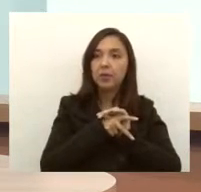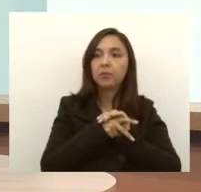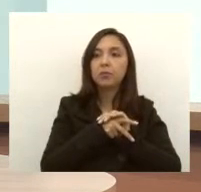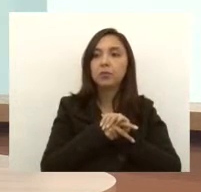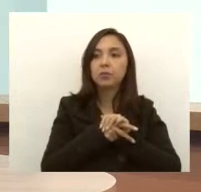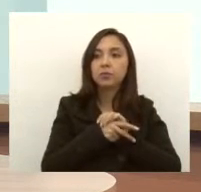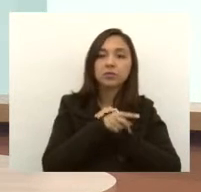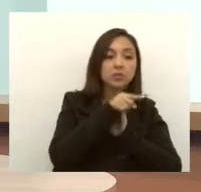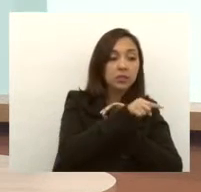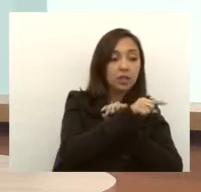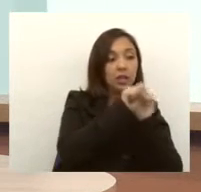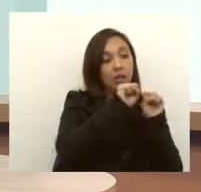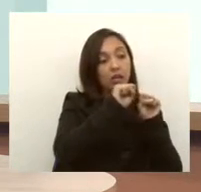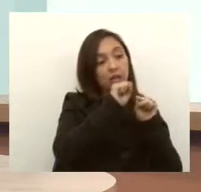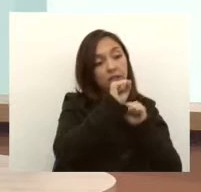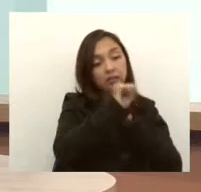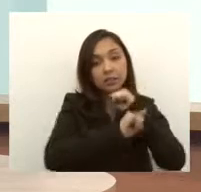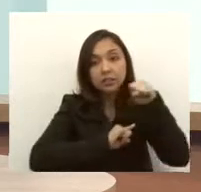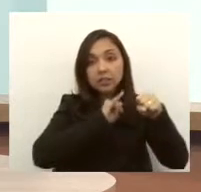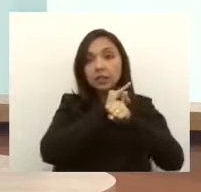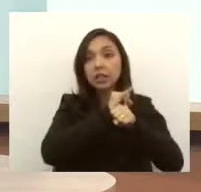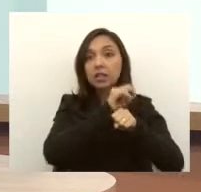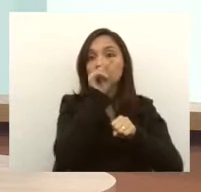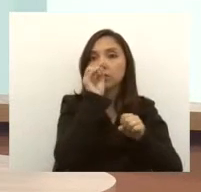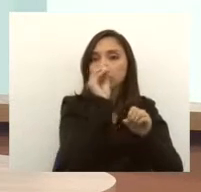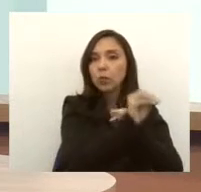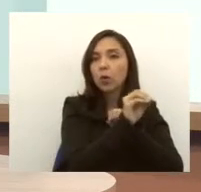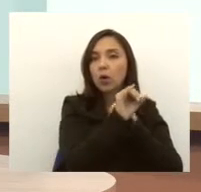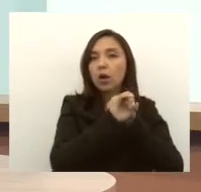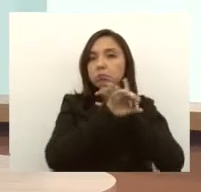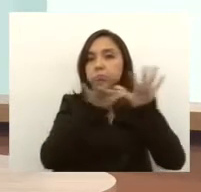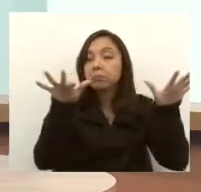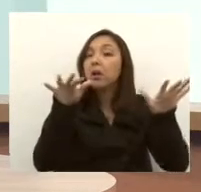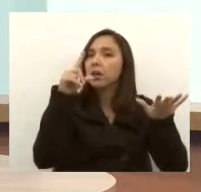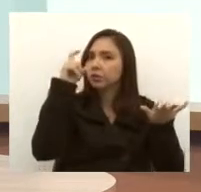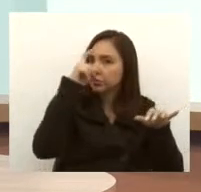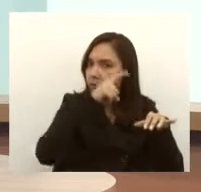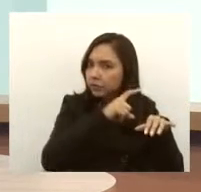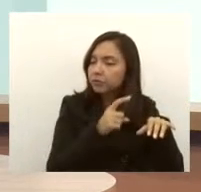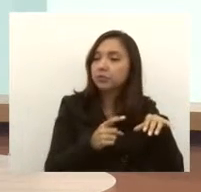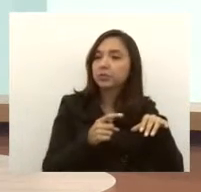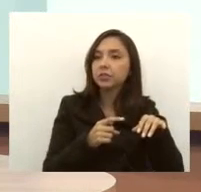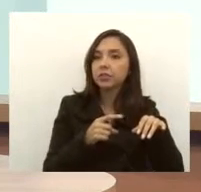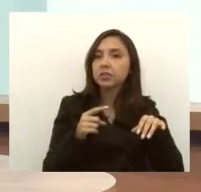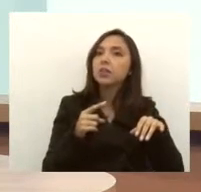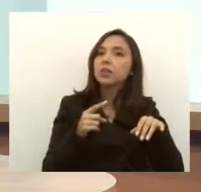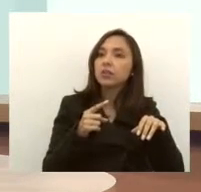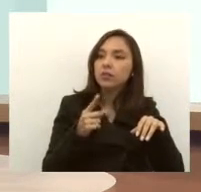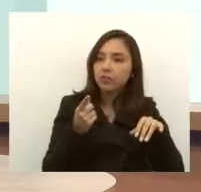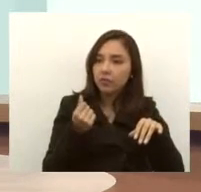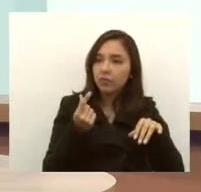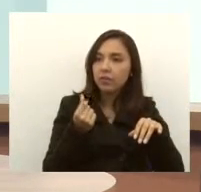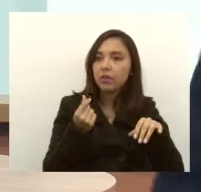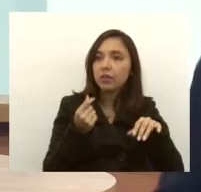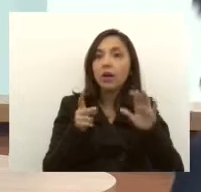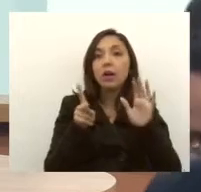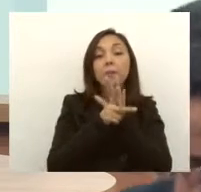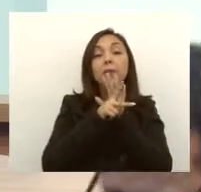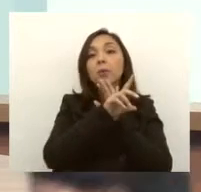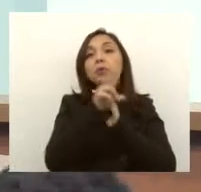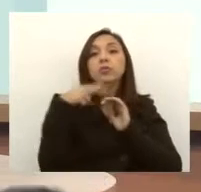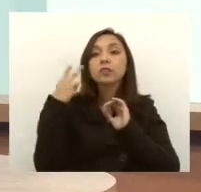bancar um site, colocar o site no ar. É pequeno. Quantos vereadores aqui têm o próprio site no